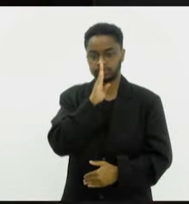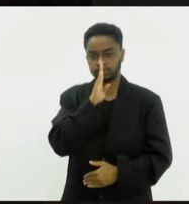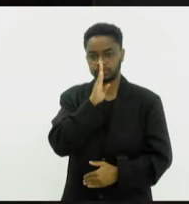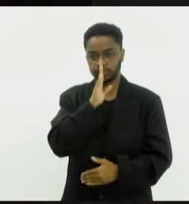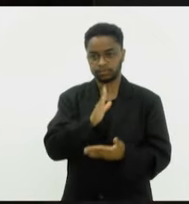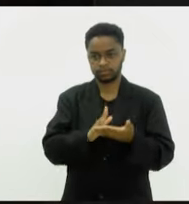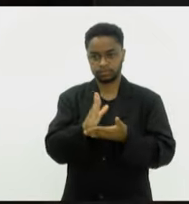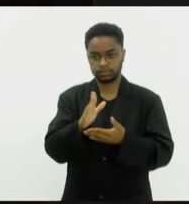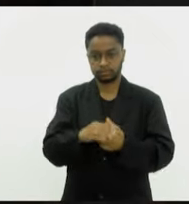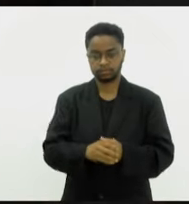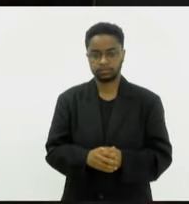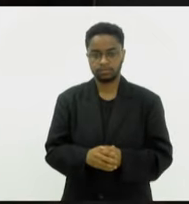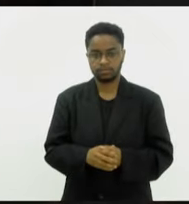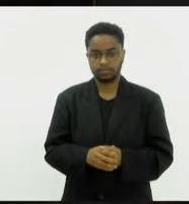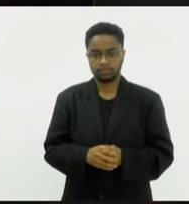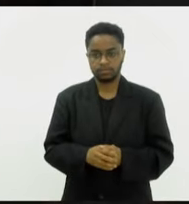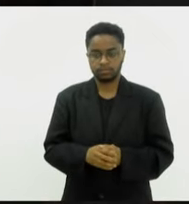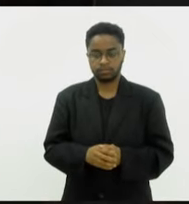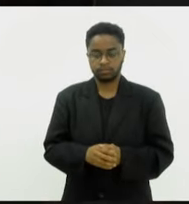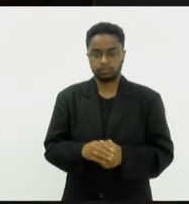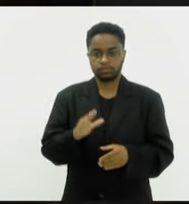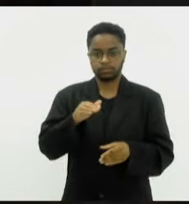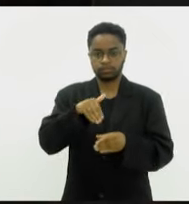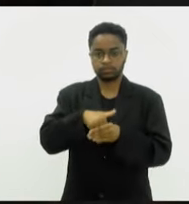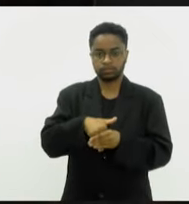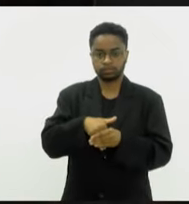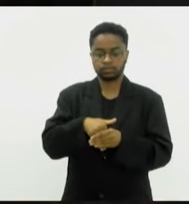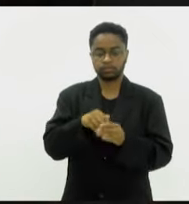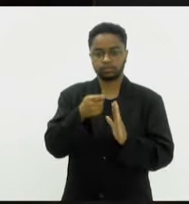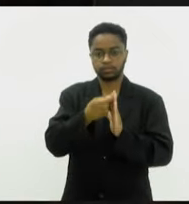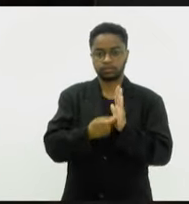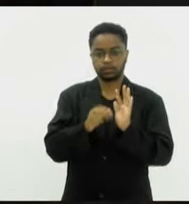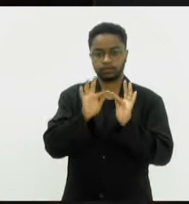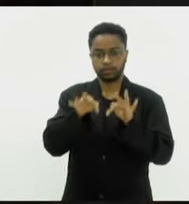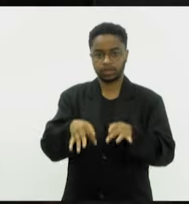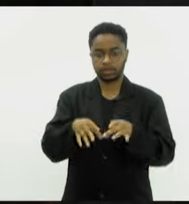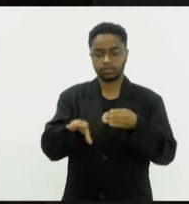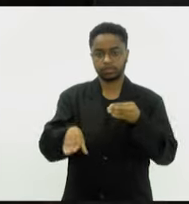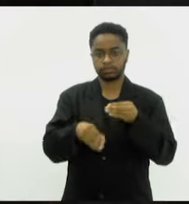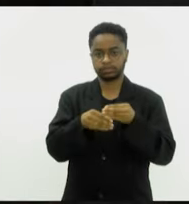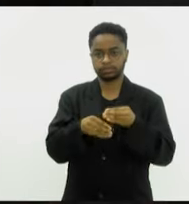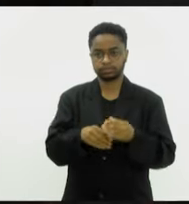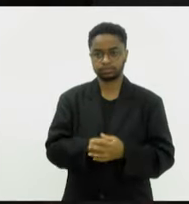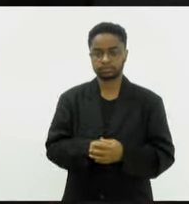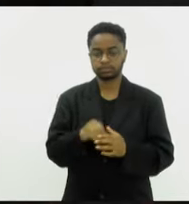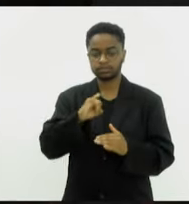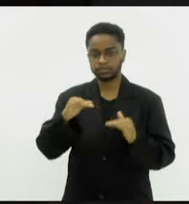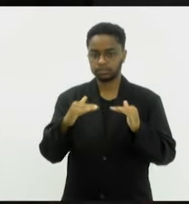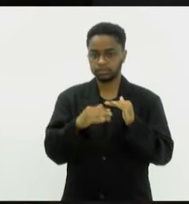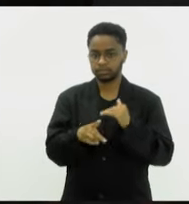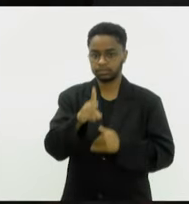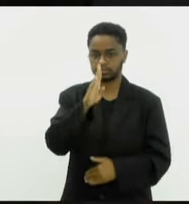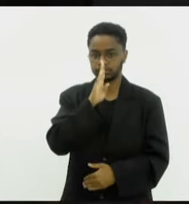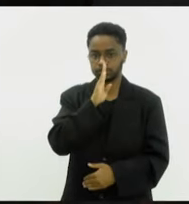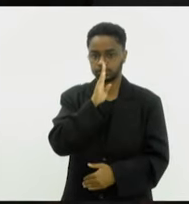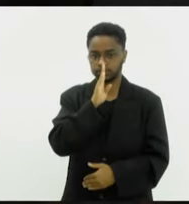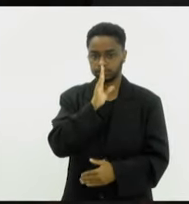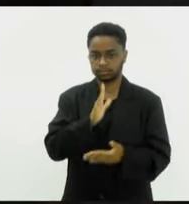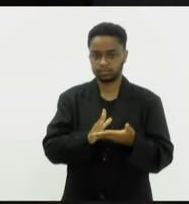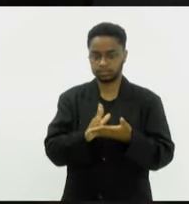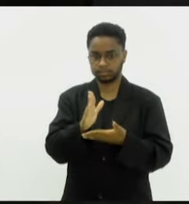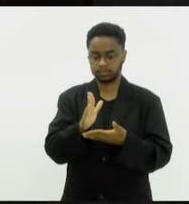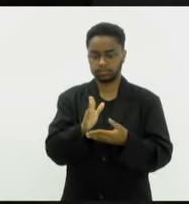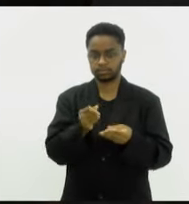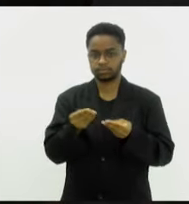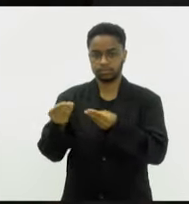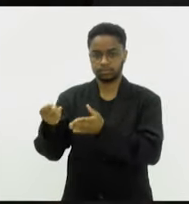estão. Aprovada. Em votação, a redação do vencido, assim emendada. Os senhores que aprovam permaneçam como estão.